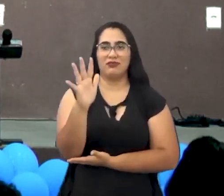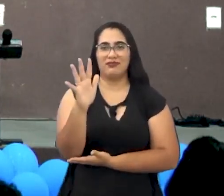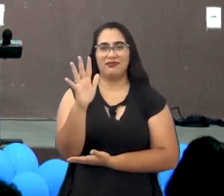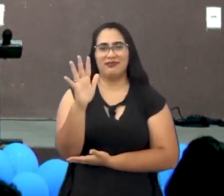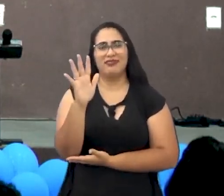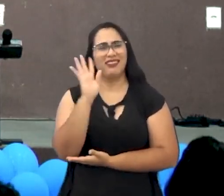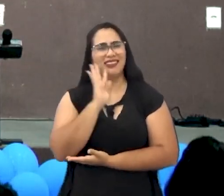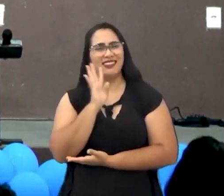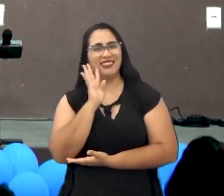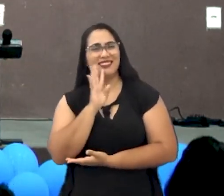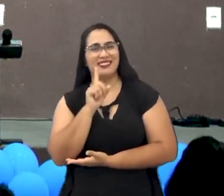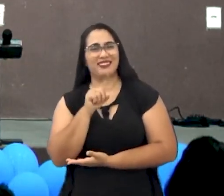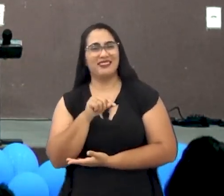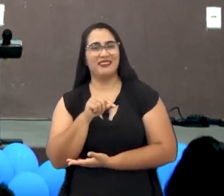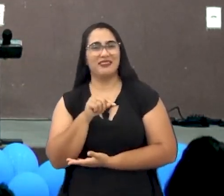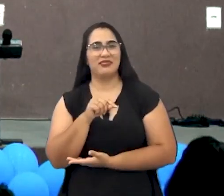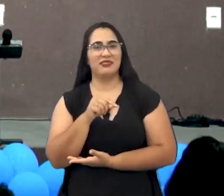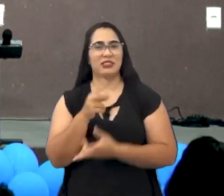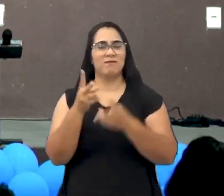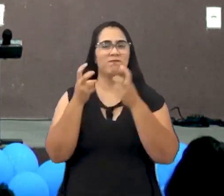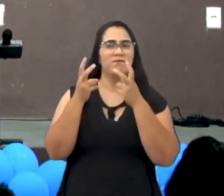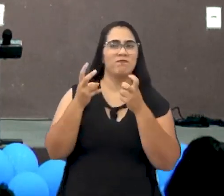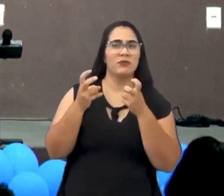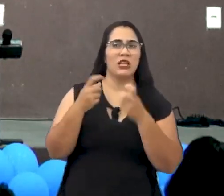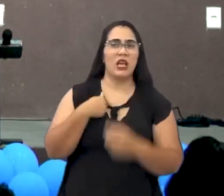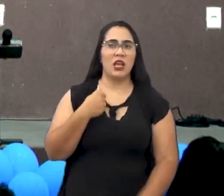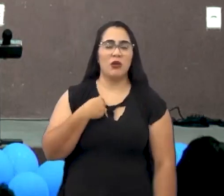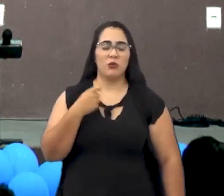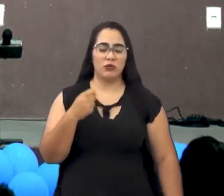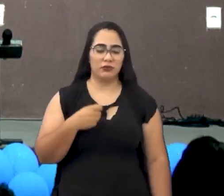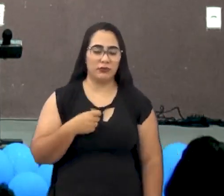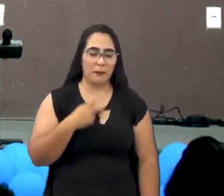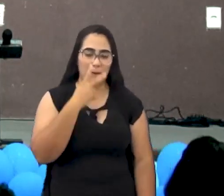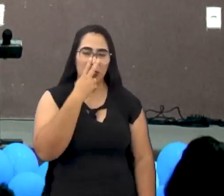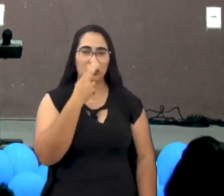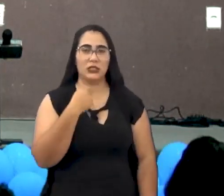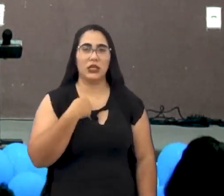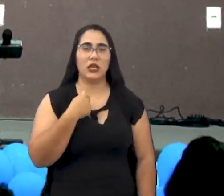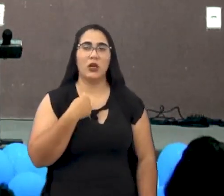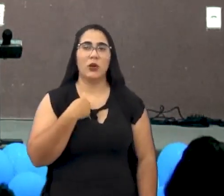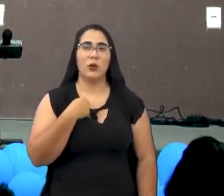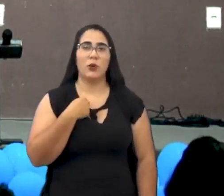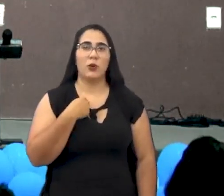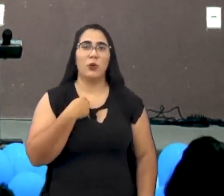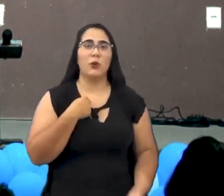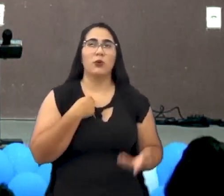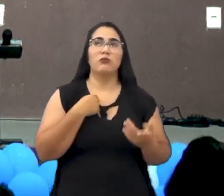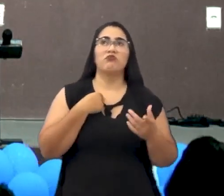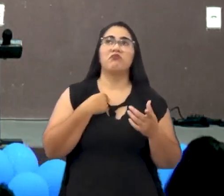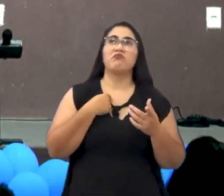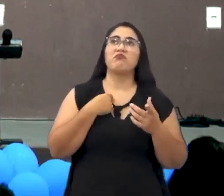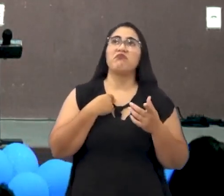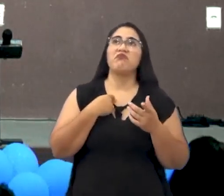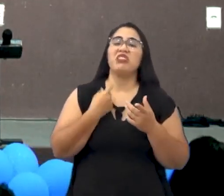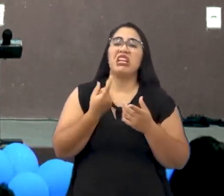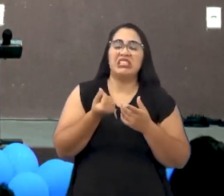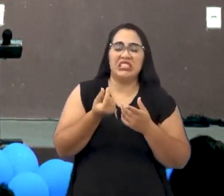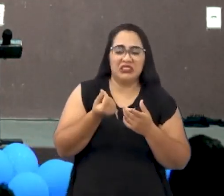né? Eu ofereço uma dívida e recebo riqueza.